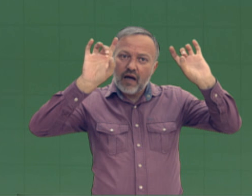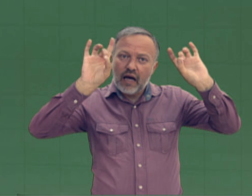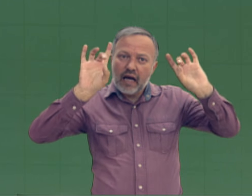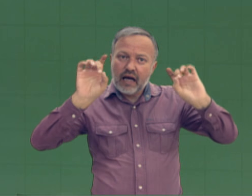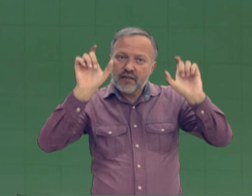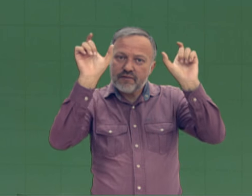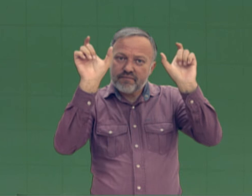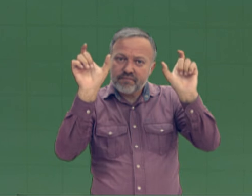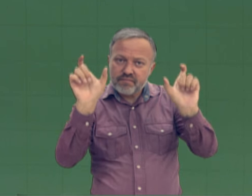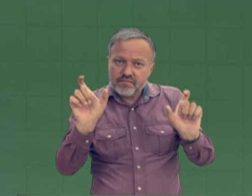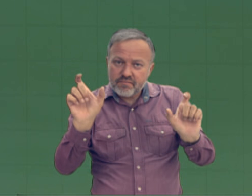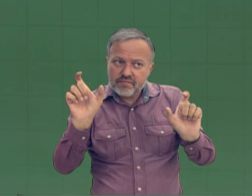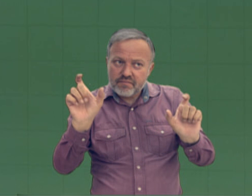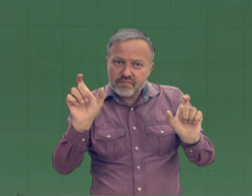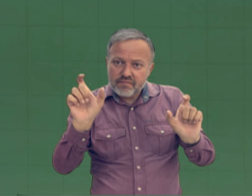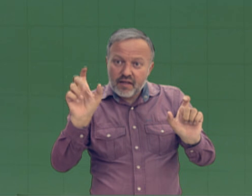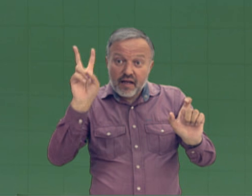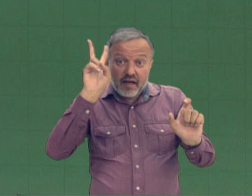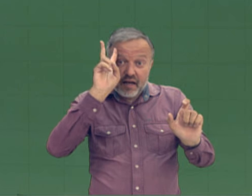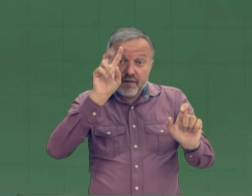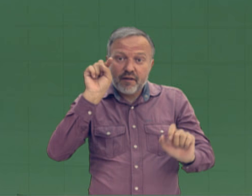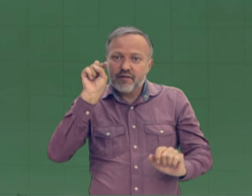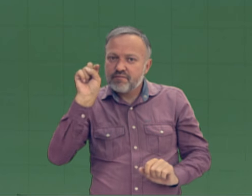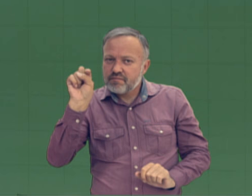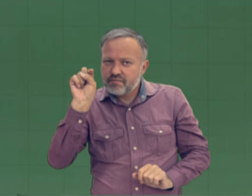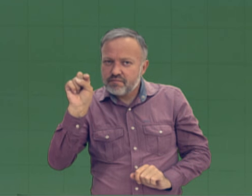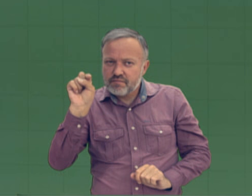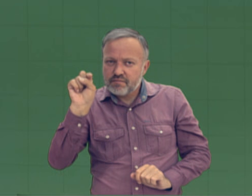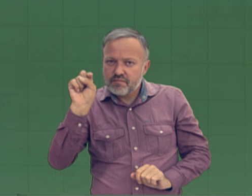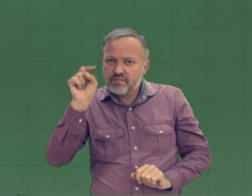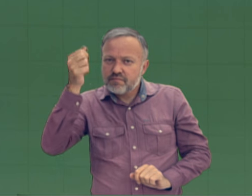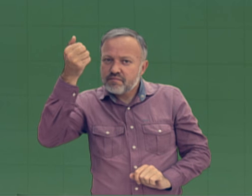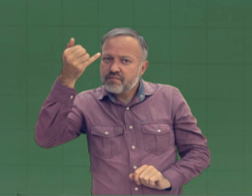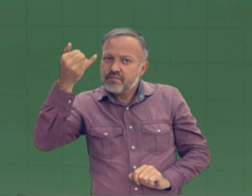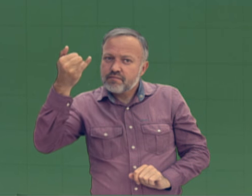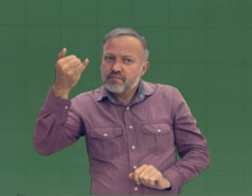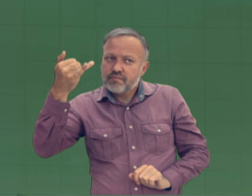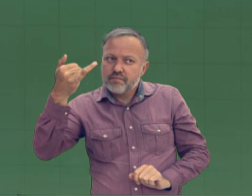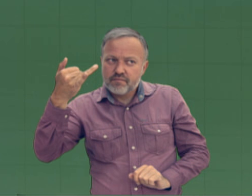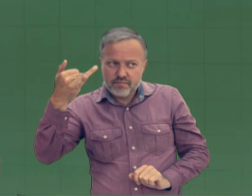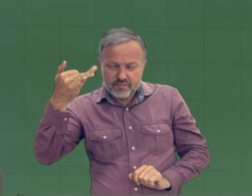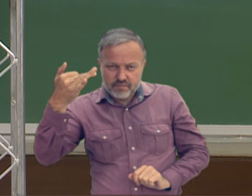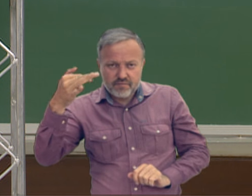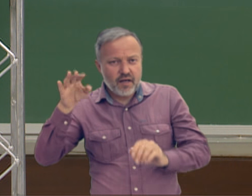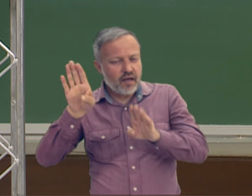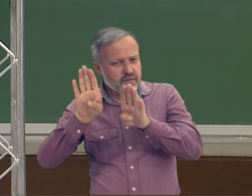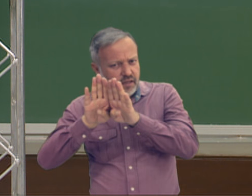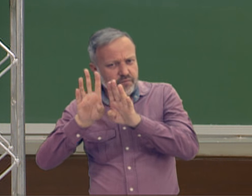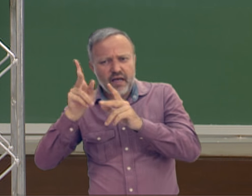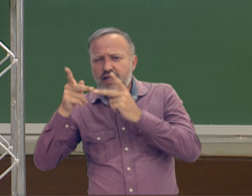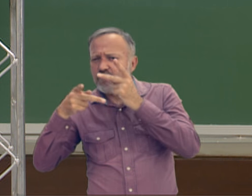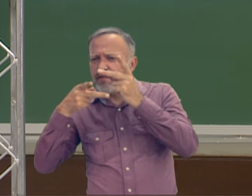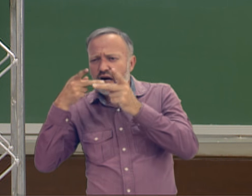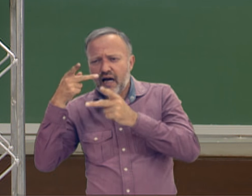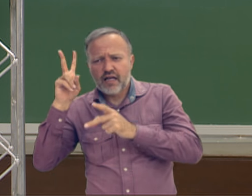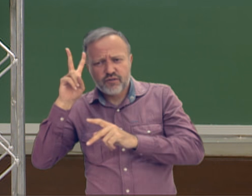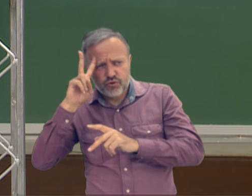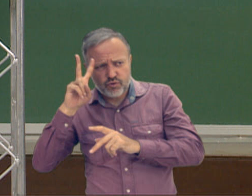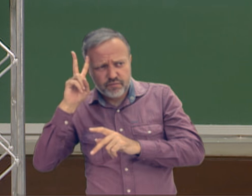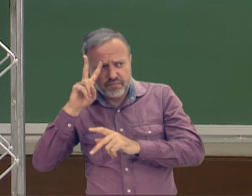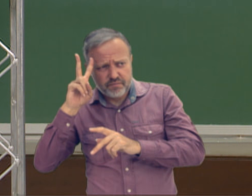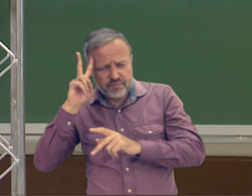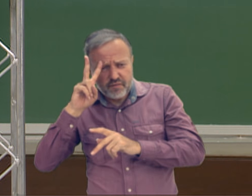um. Lembrando que a lenda, ela fala também da tradição oral, ela tem